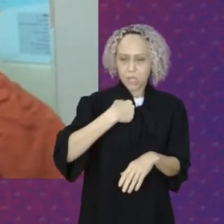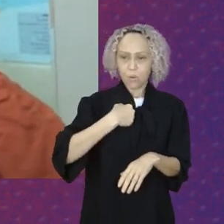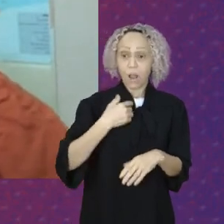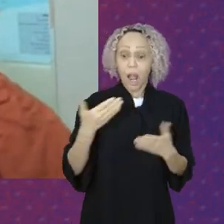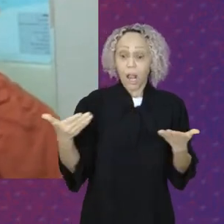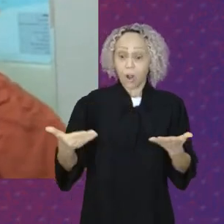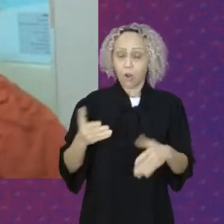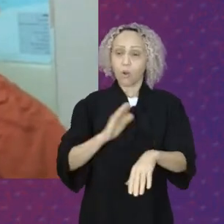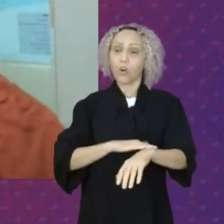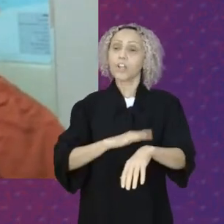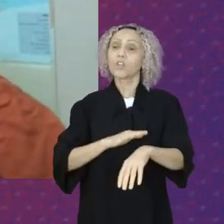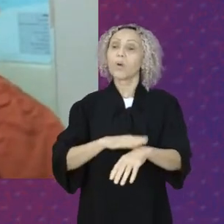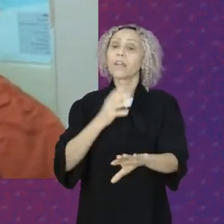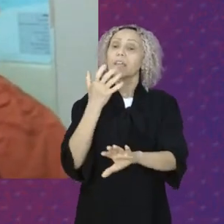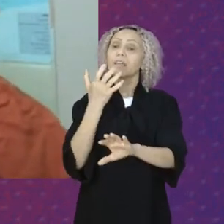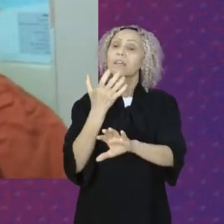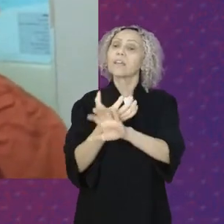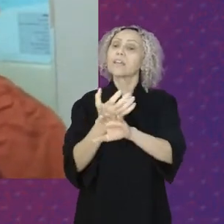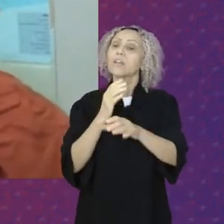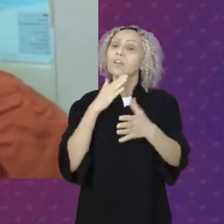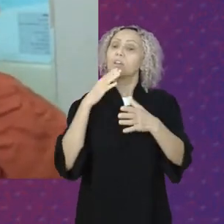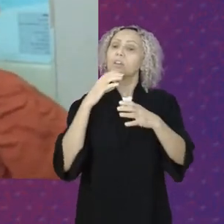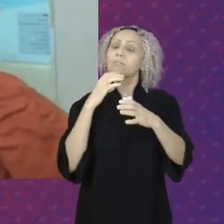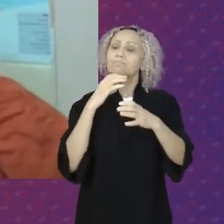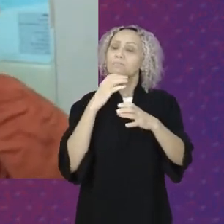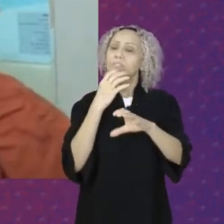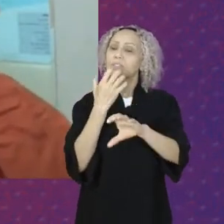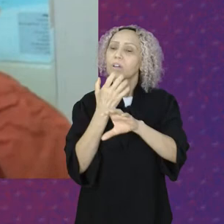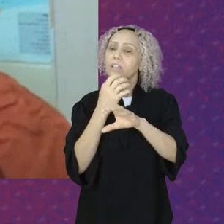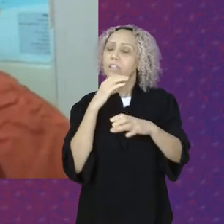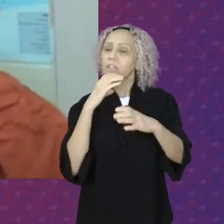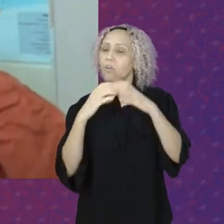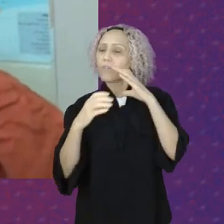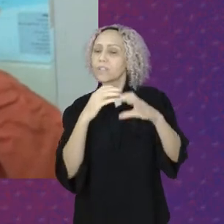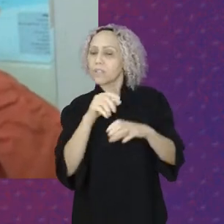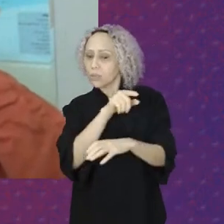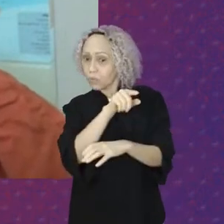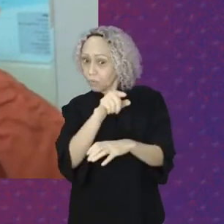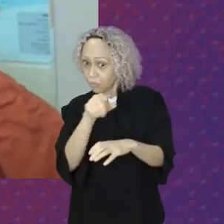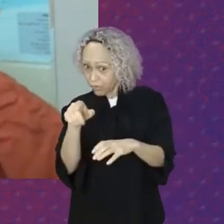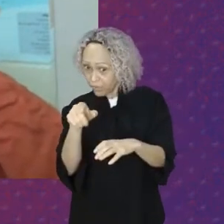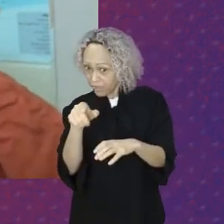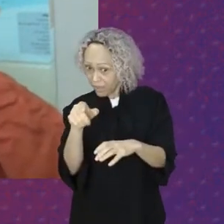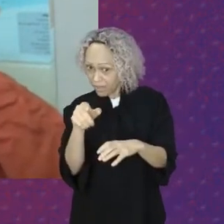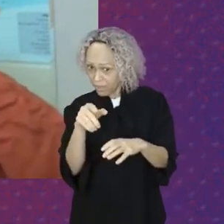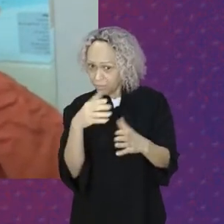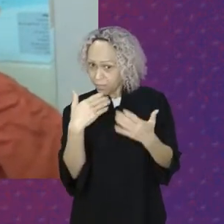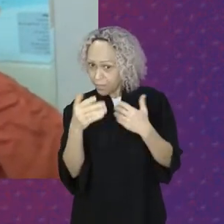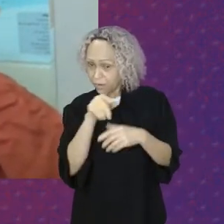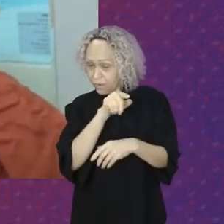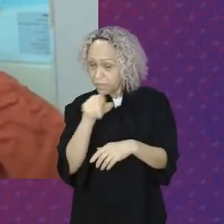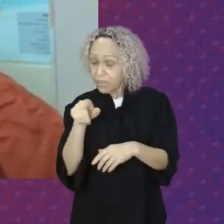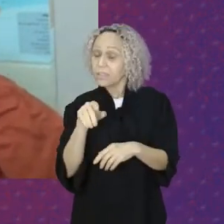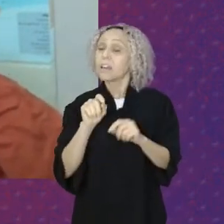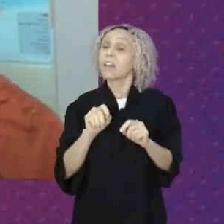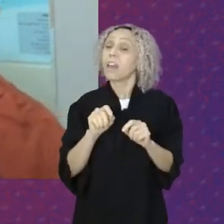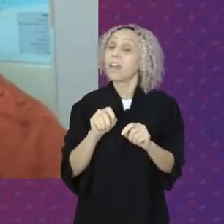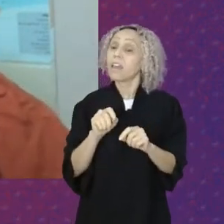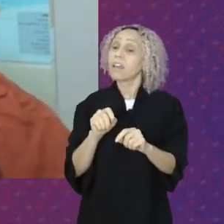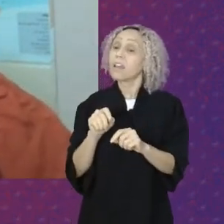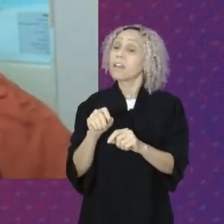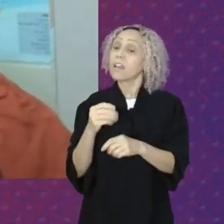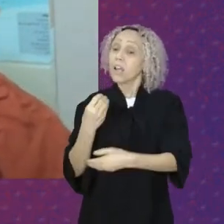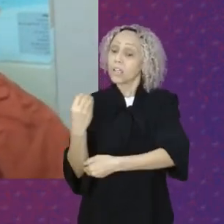maioria das vezes é minha mãe. Então, as mulheres acabam cuidando do filho das outras mulheres. E essa lógica do cuidado é uma lógica muito